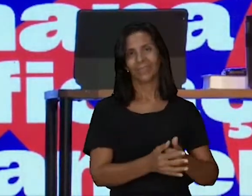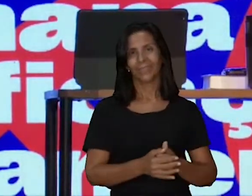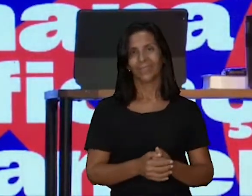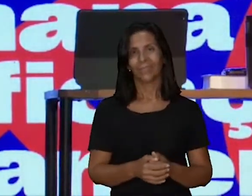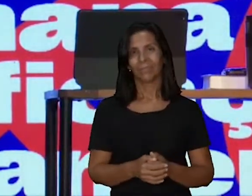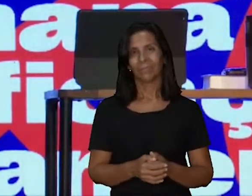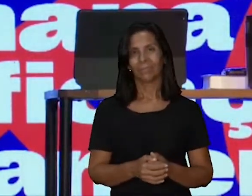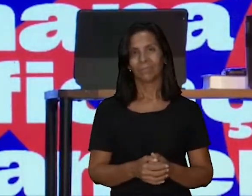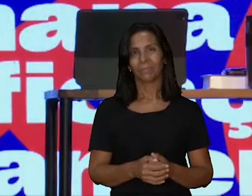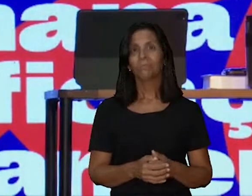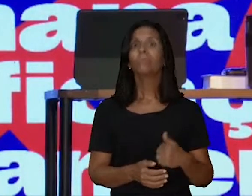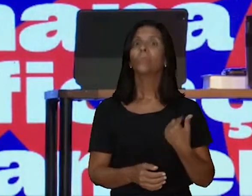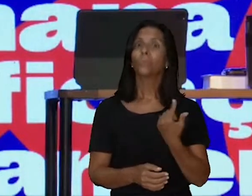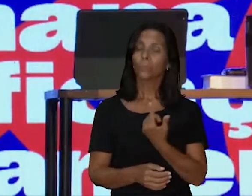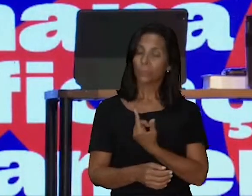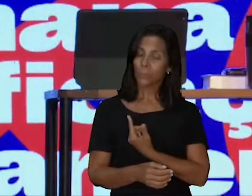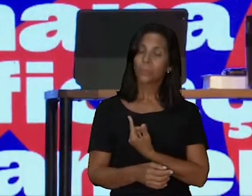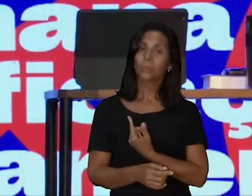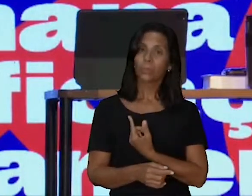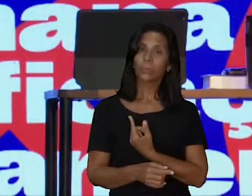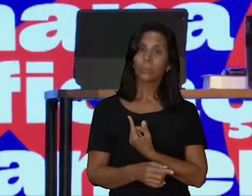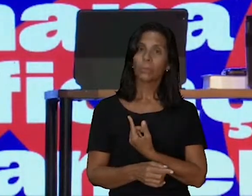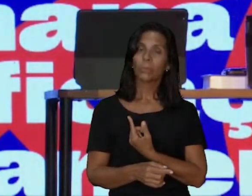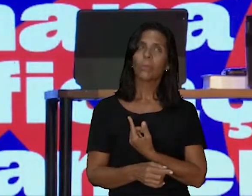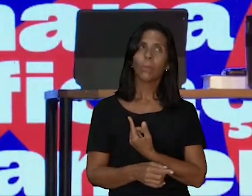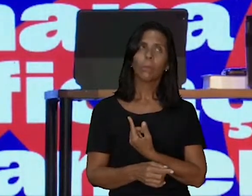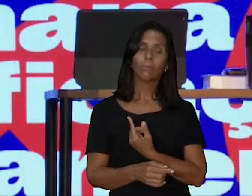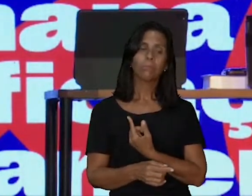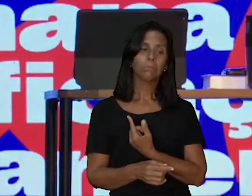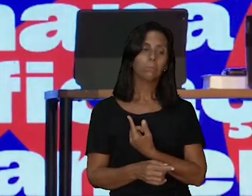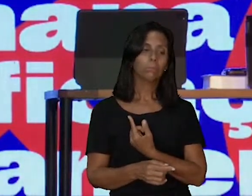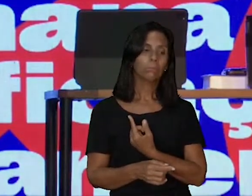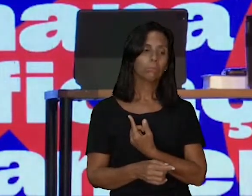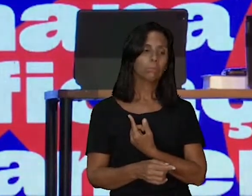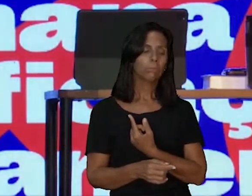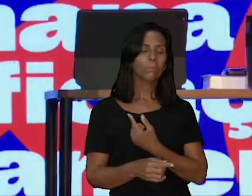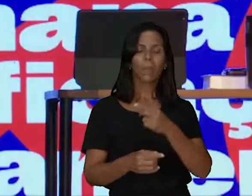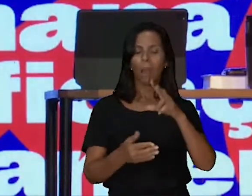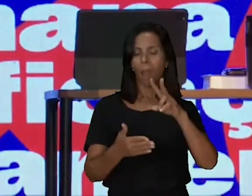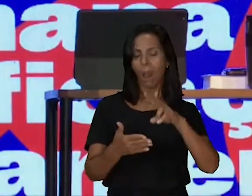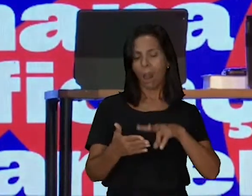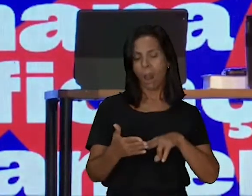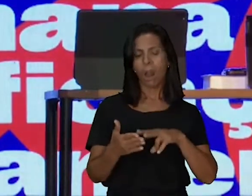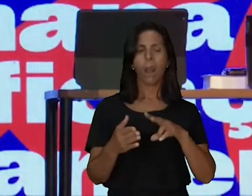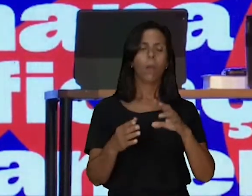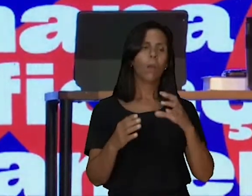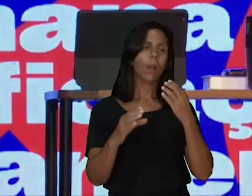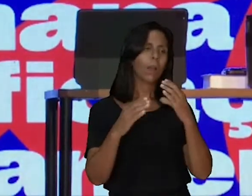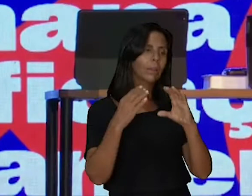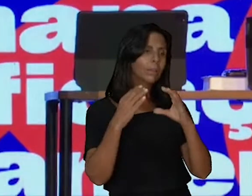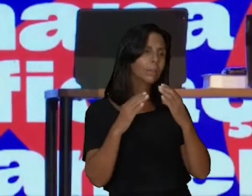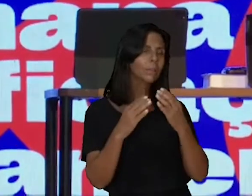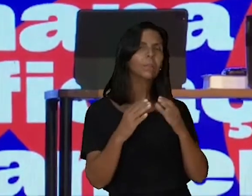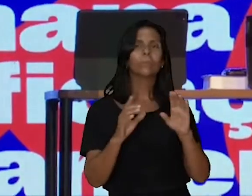E nós podemos nos identificar com canções ou com ambientes.